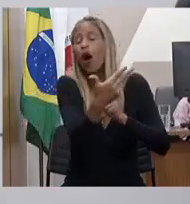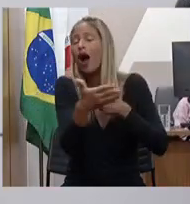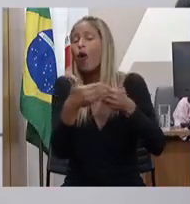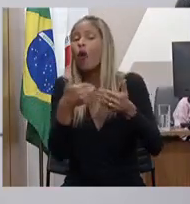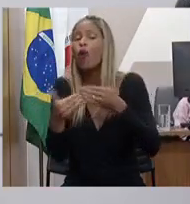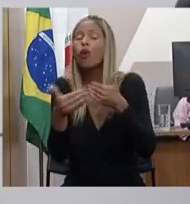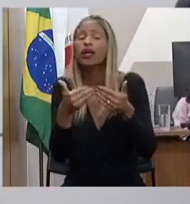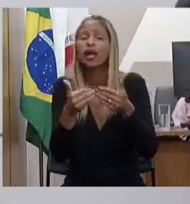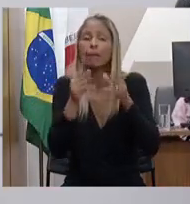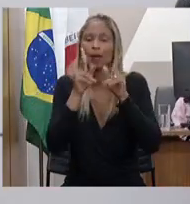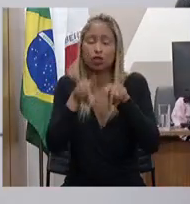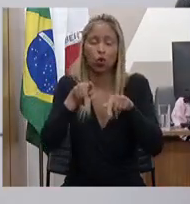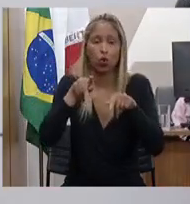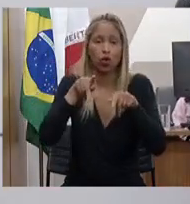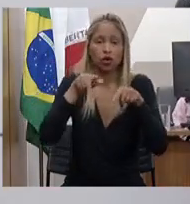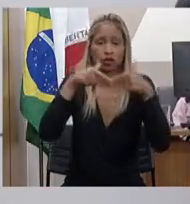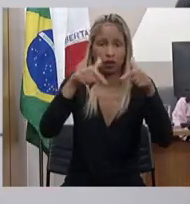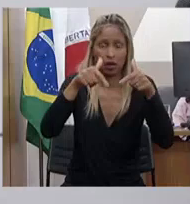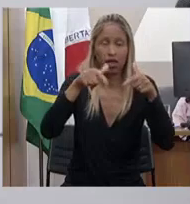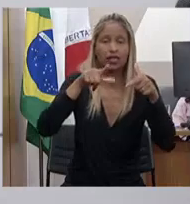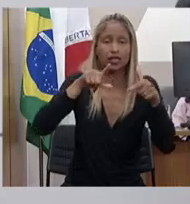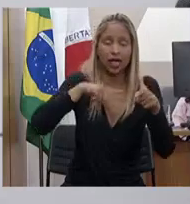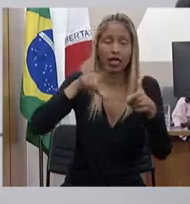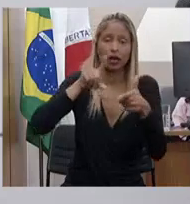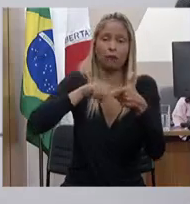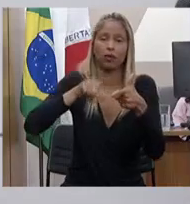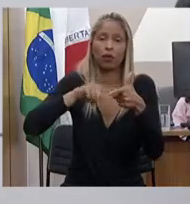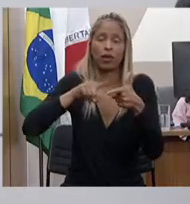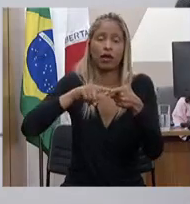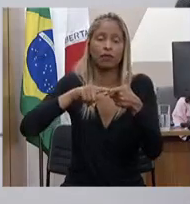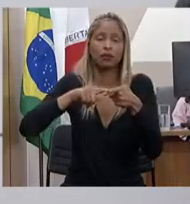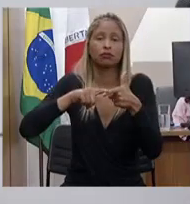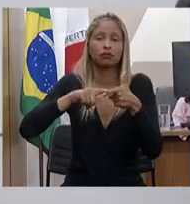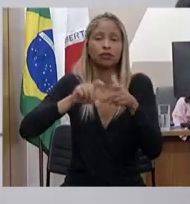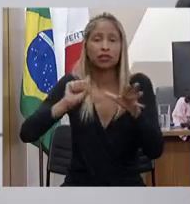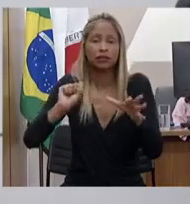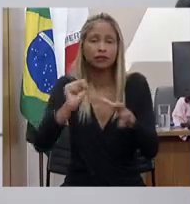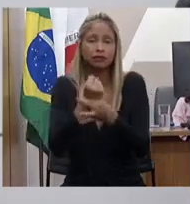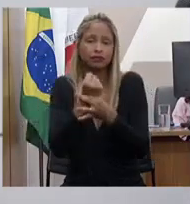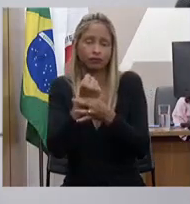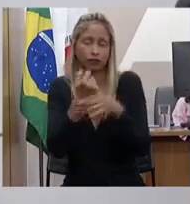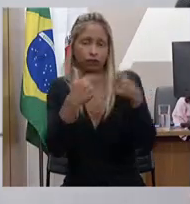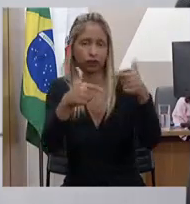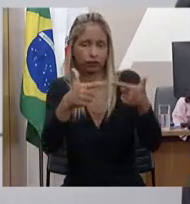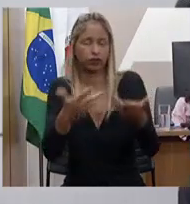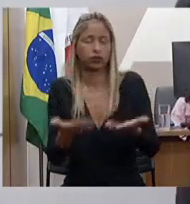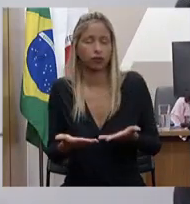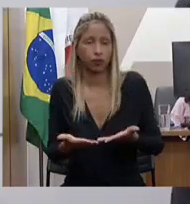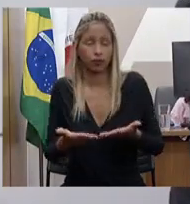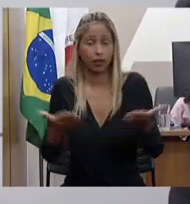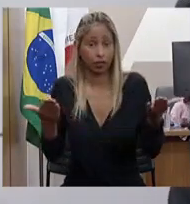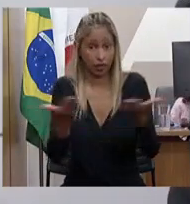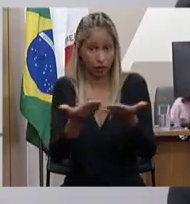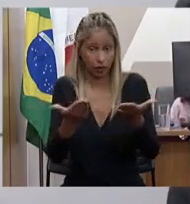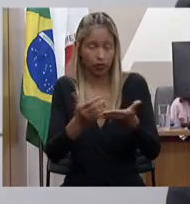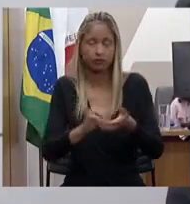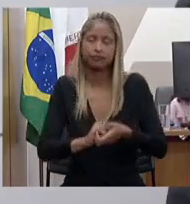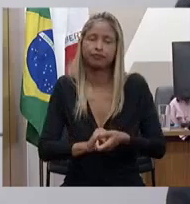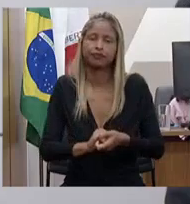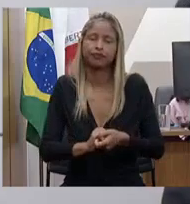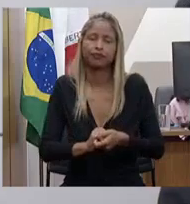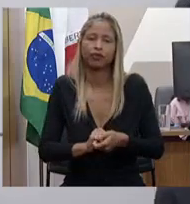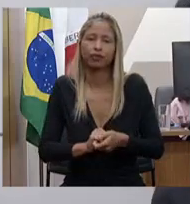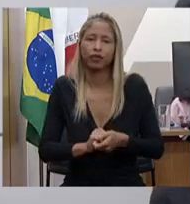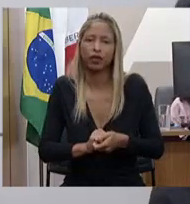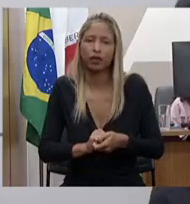qualquer companheira tem problema na questão da saúde e segurança no trabalho e agora a gente ainda pega